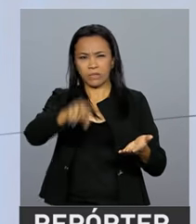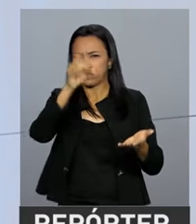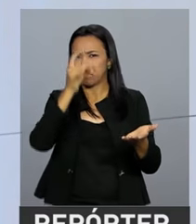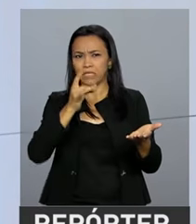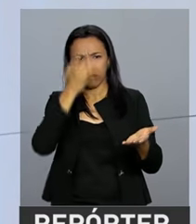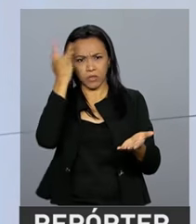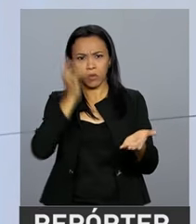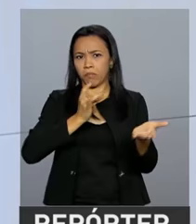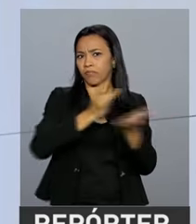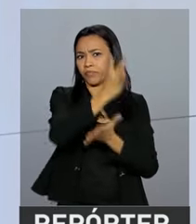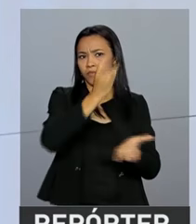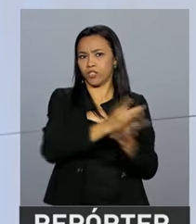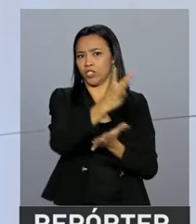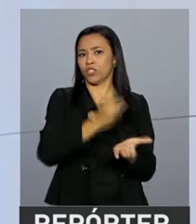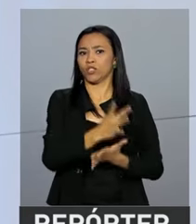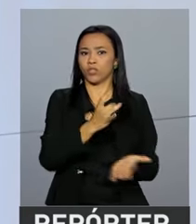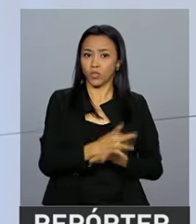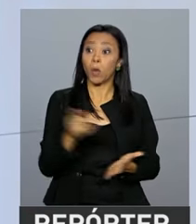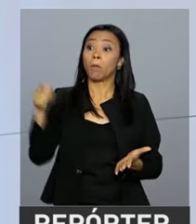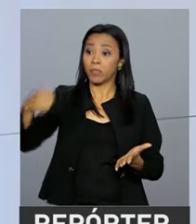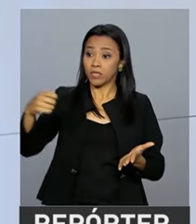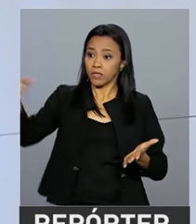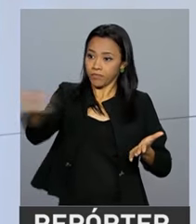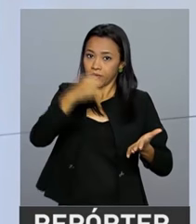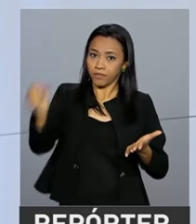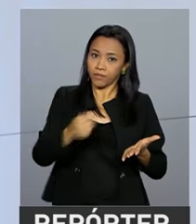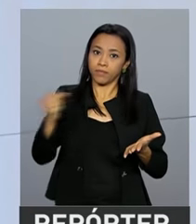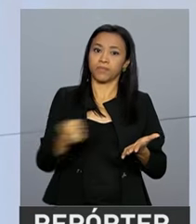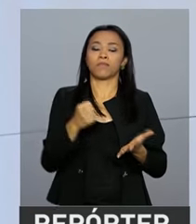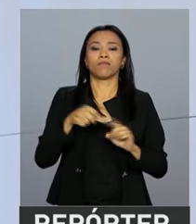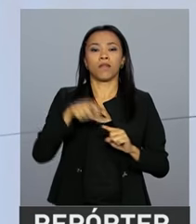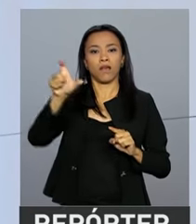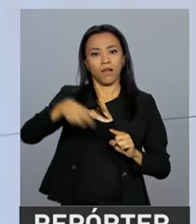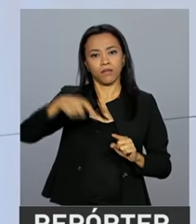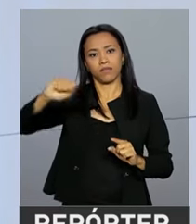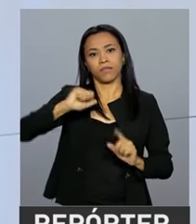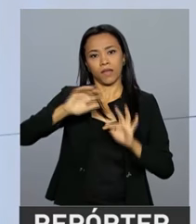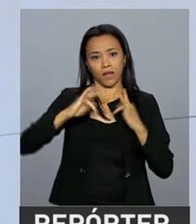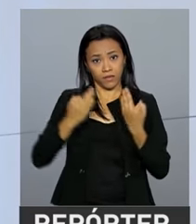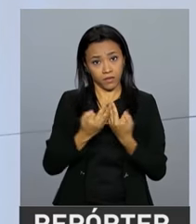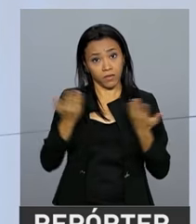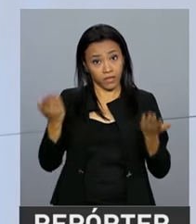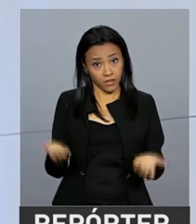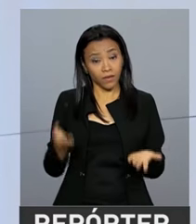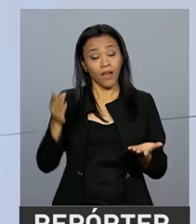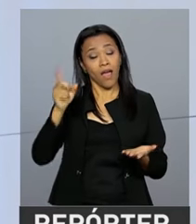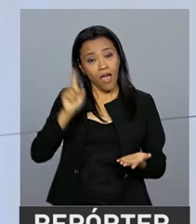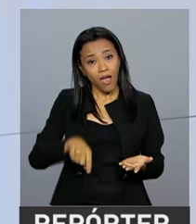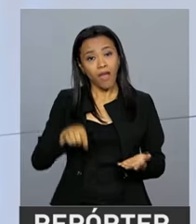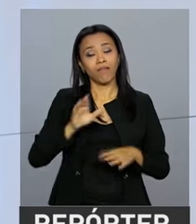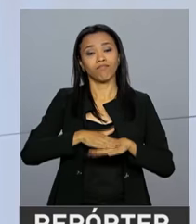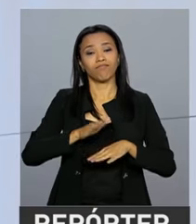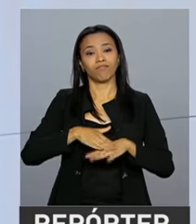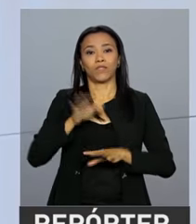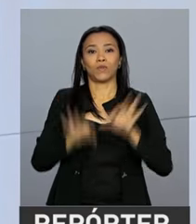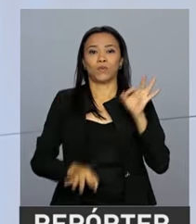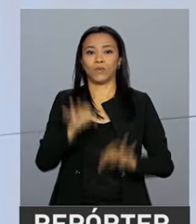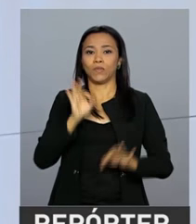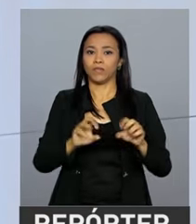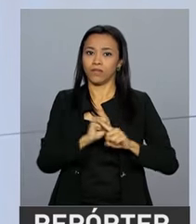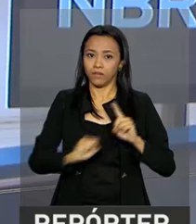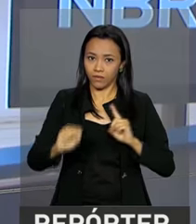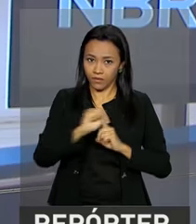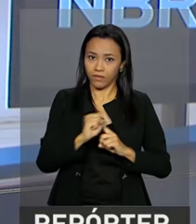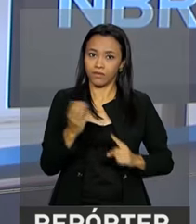para colocar os que precisavam e não estavam no programa, né? Então foi uma questão de justiça social,